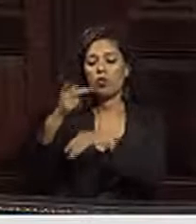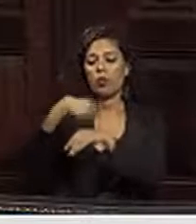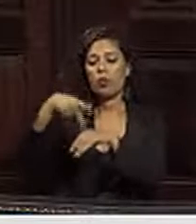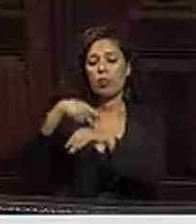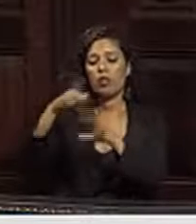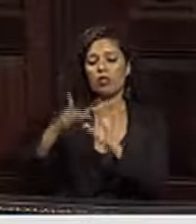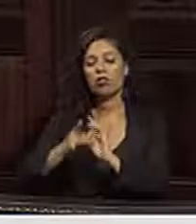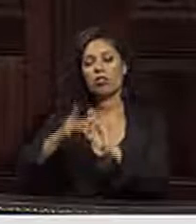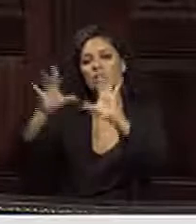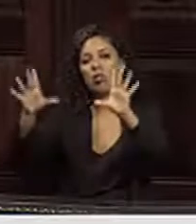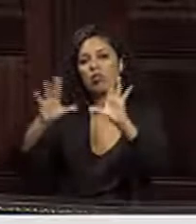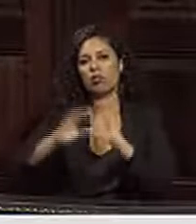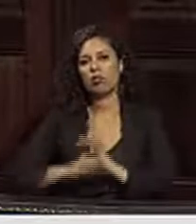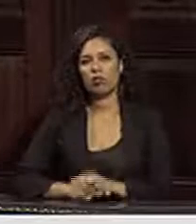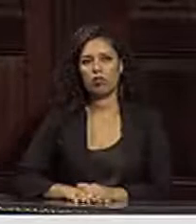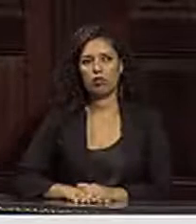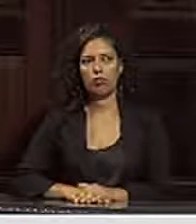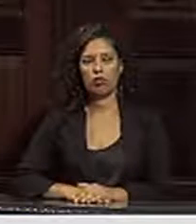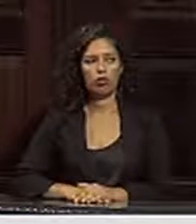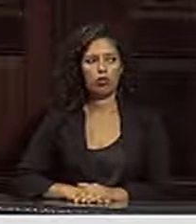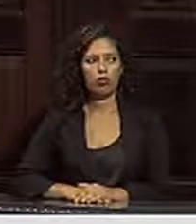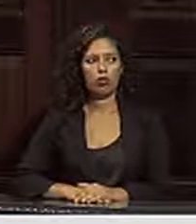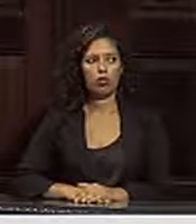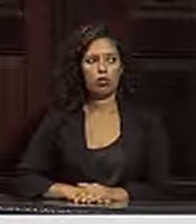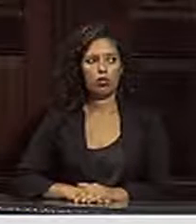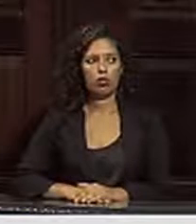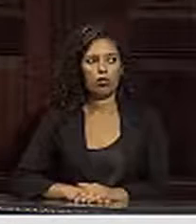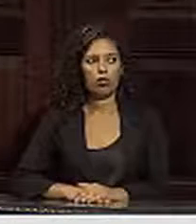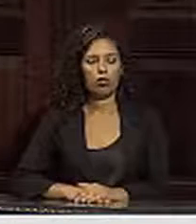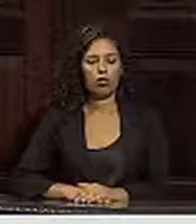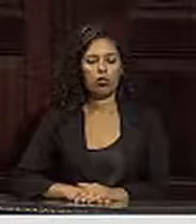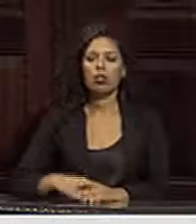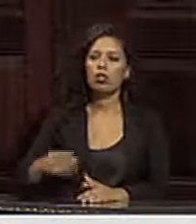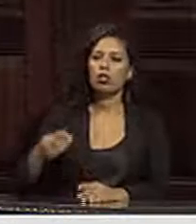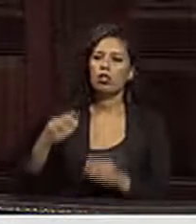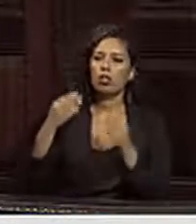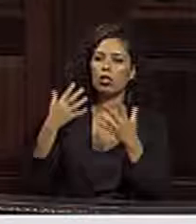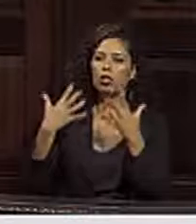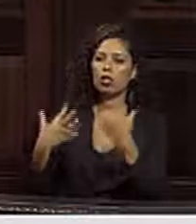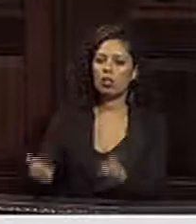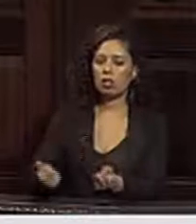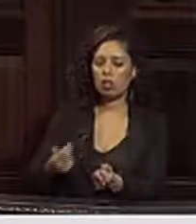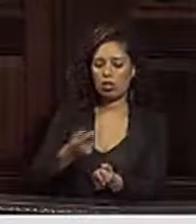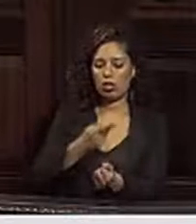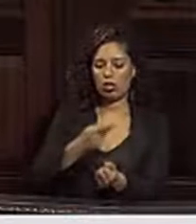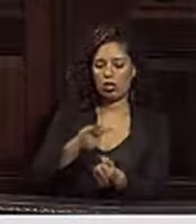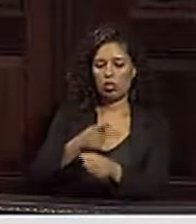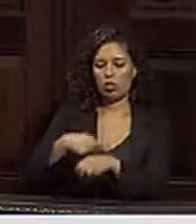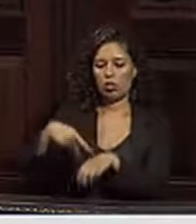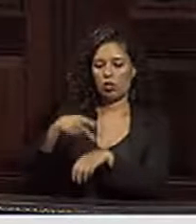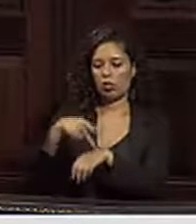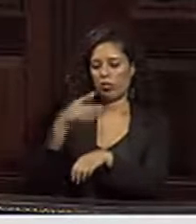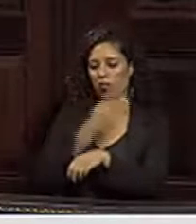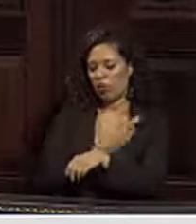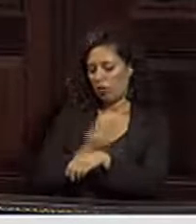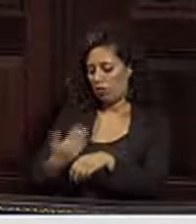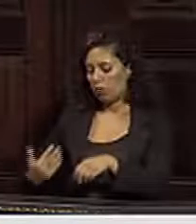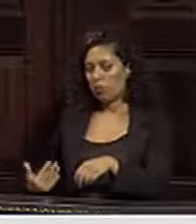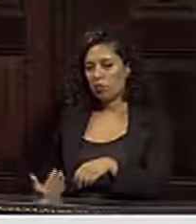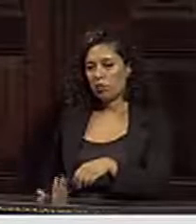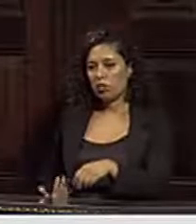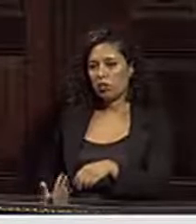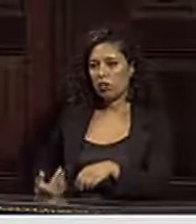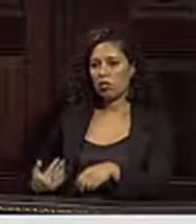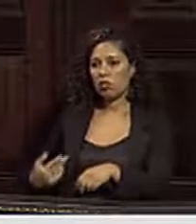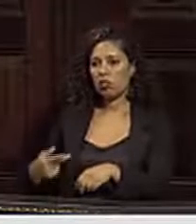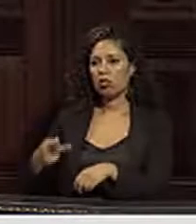eleitoral e eleger presidente que o povo quer à frente do